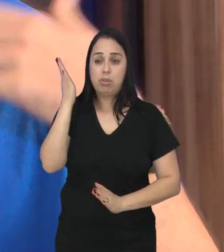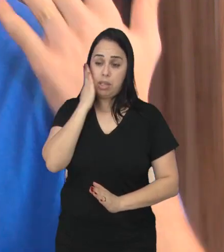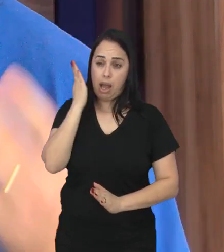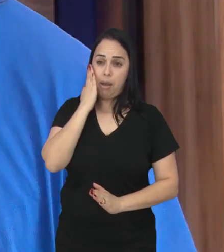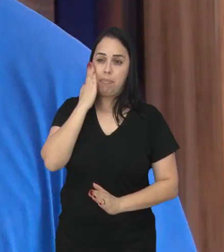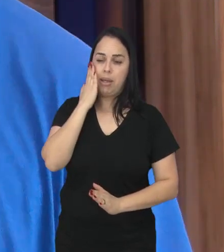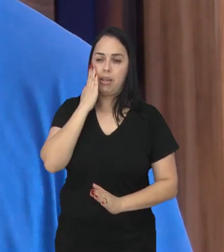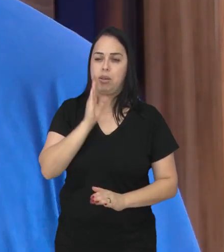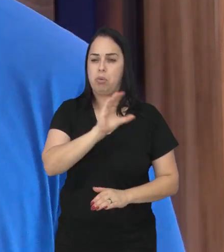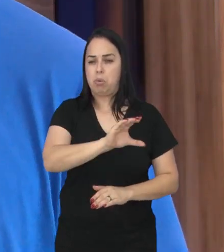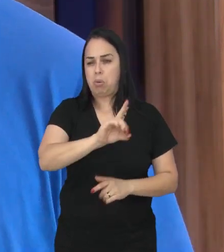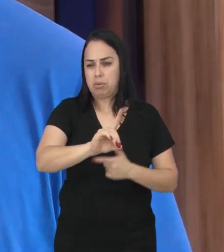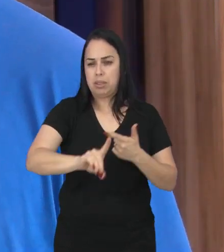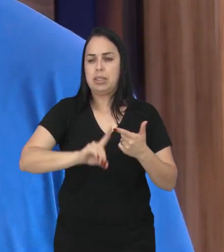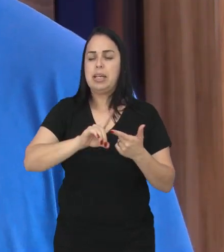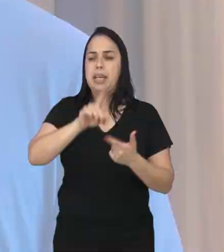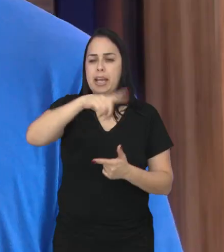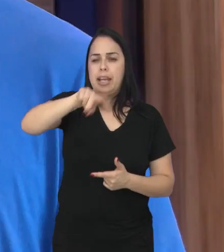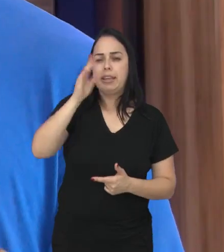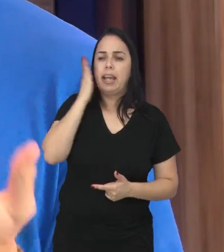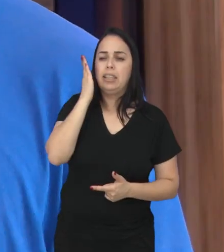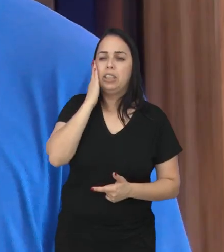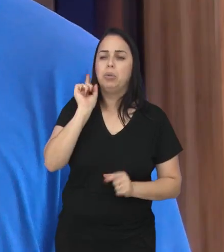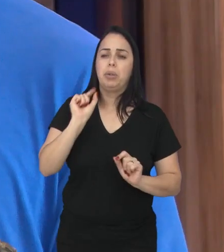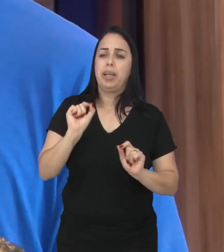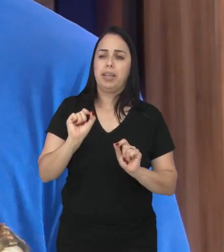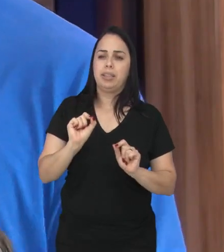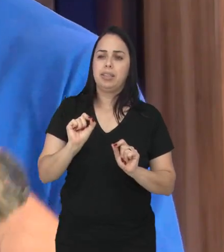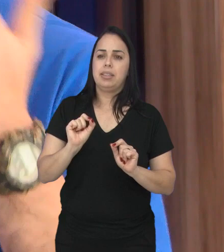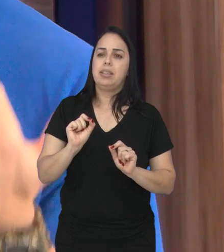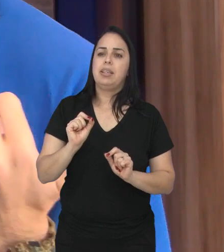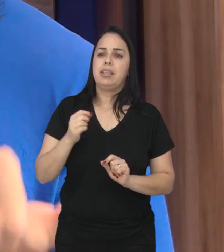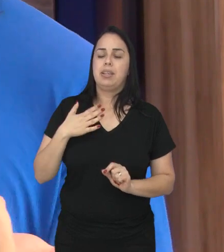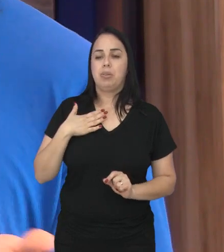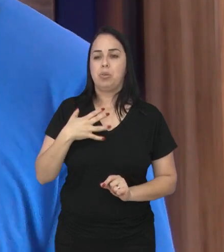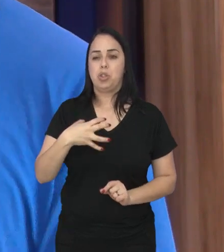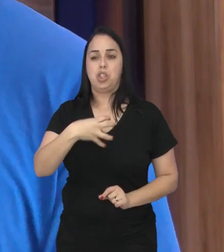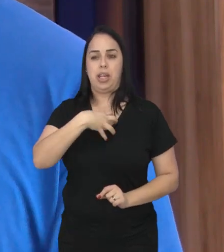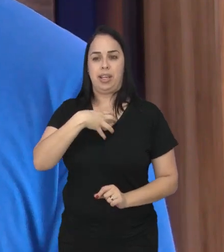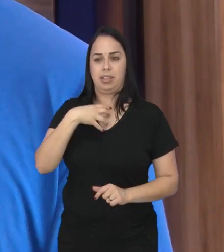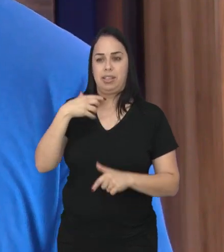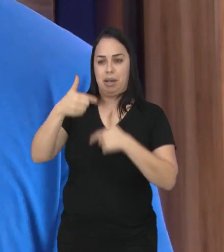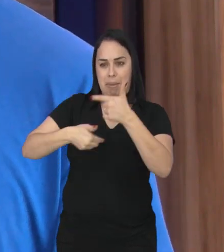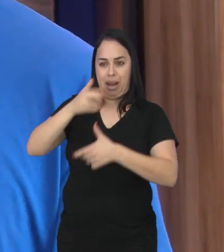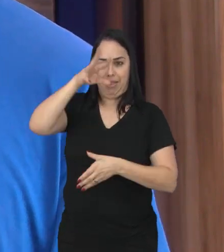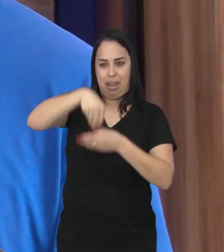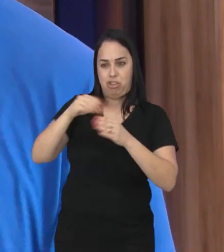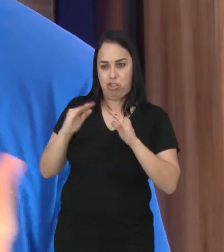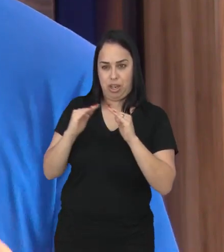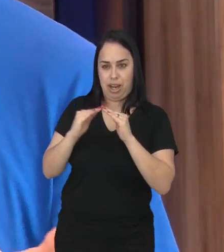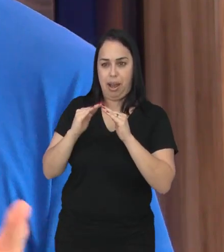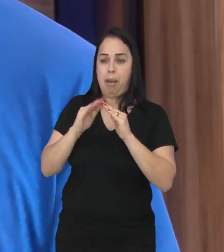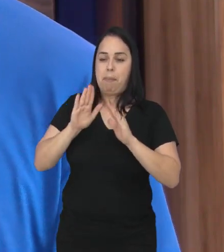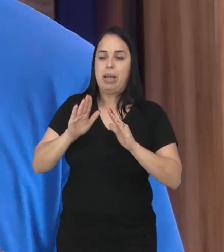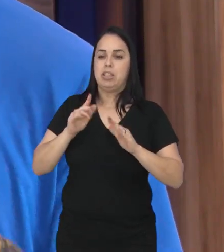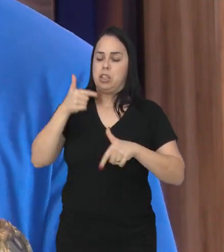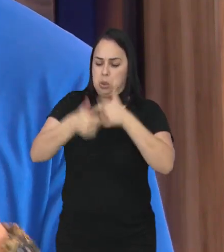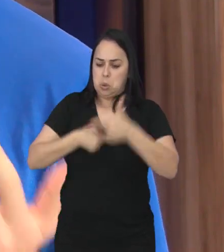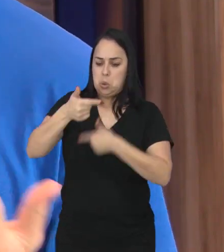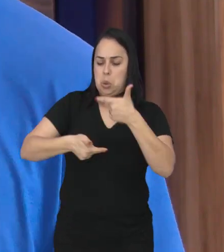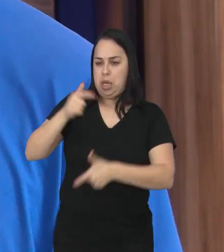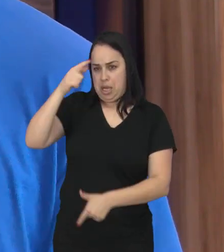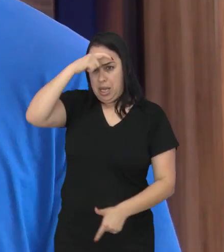mas supervisor coordenação todo mundo entende isso porque é importante ressaltar que mesmo não modelo Home Office a gente não deixa a demanda cair